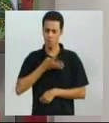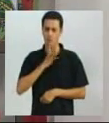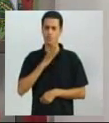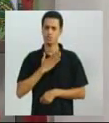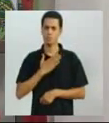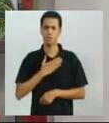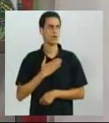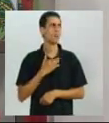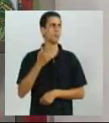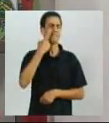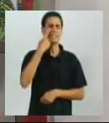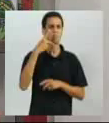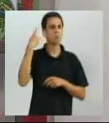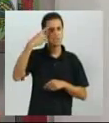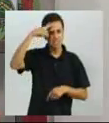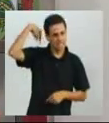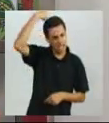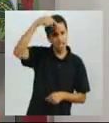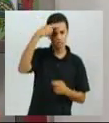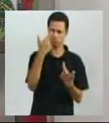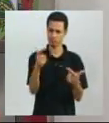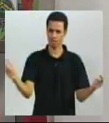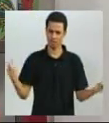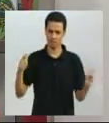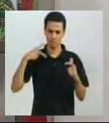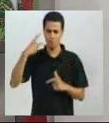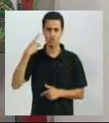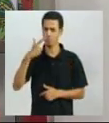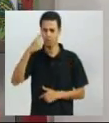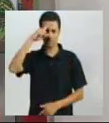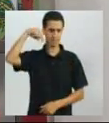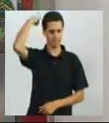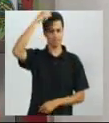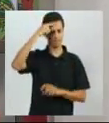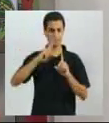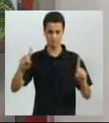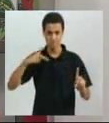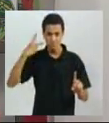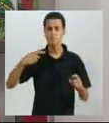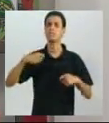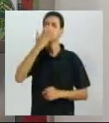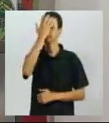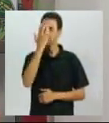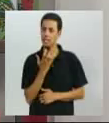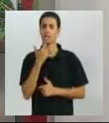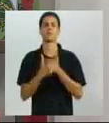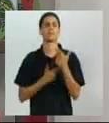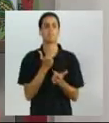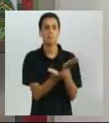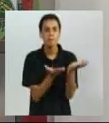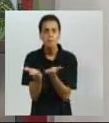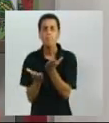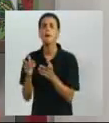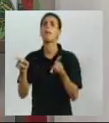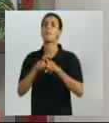vejo santo na política, não encontro santo na política. Agora quero dizer, na política tem que ter seriedade no trato com a coisa pública e tem que